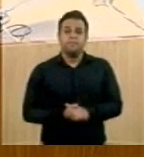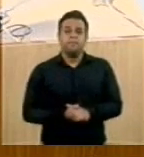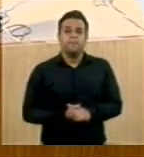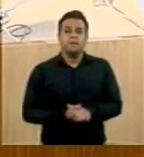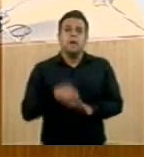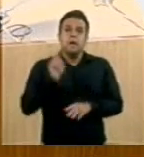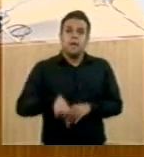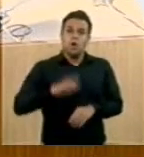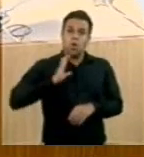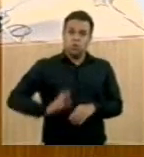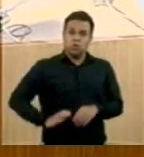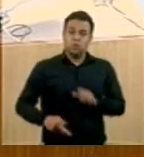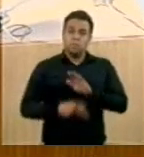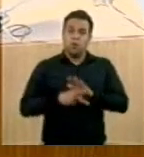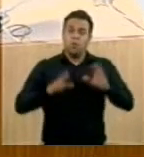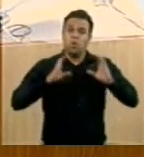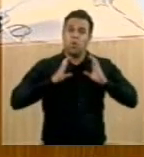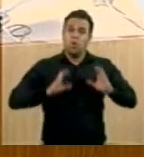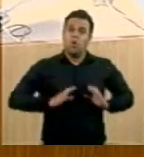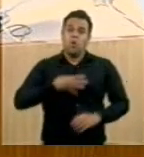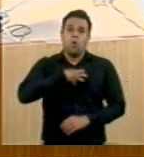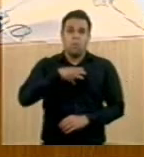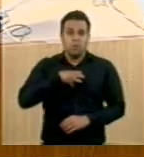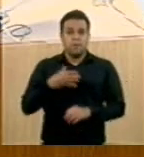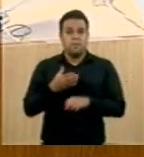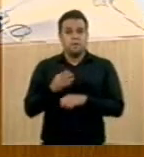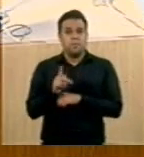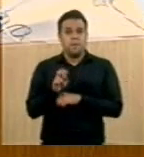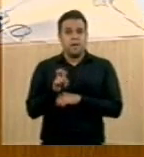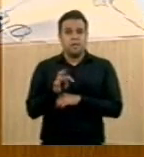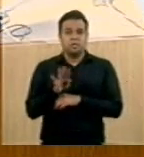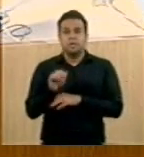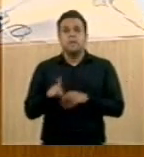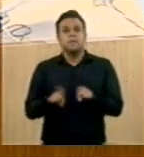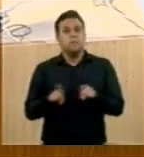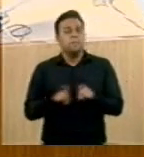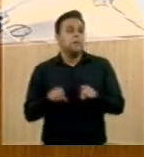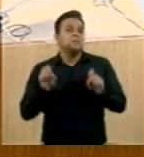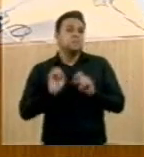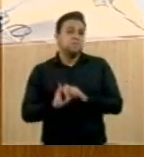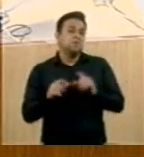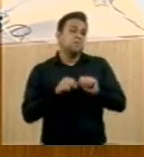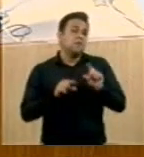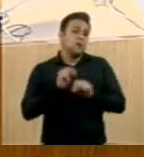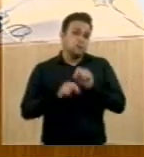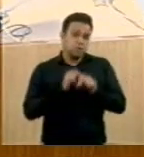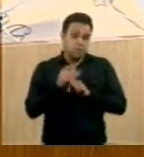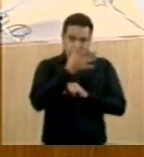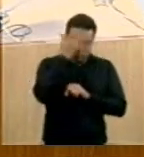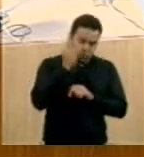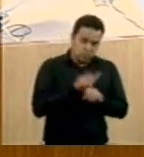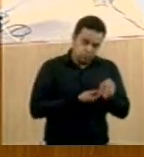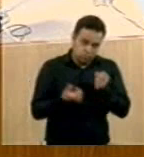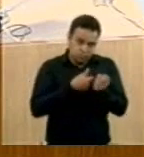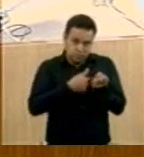objetivamente, condutas, comportamentos, práticas e ações das pessoas candidatas a doadoras.